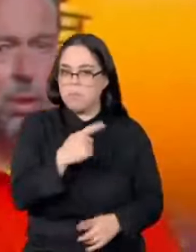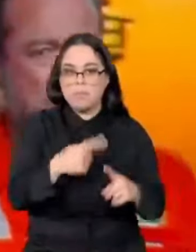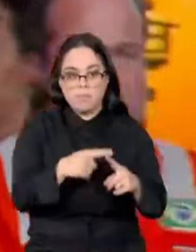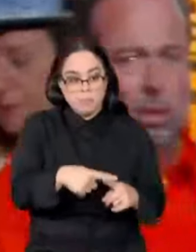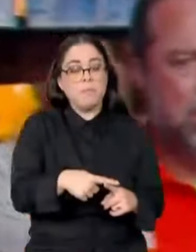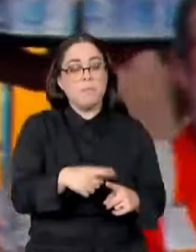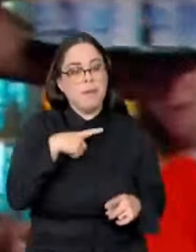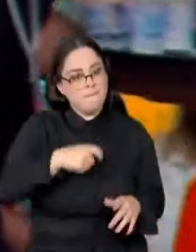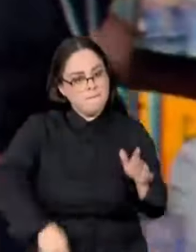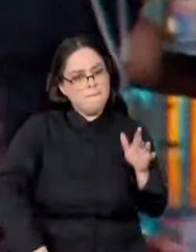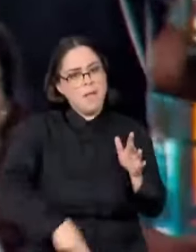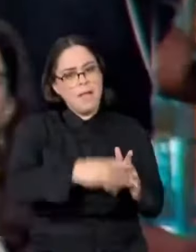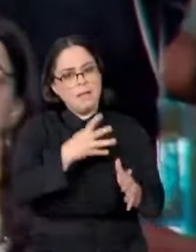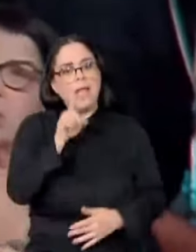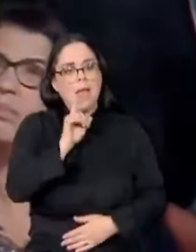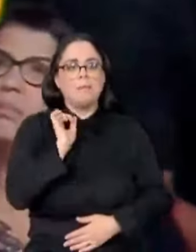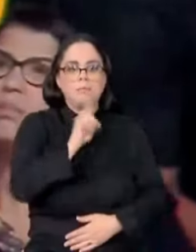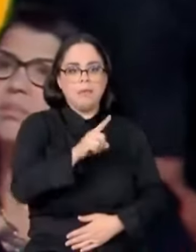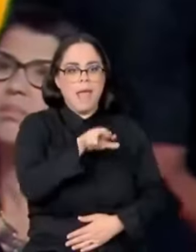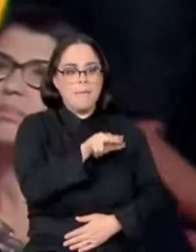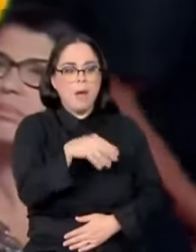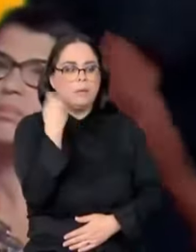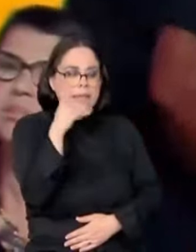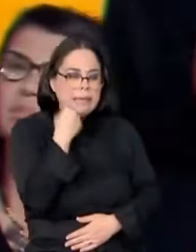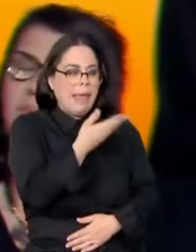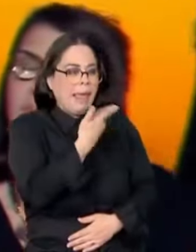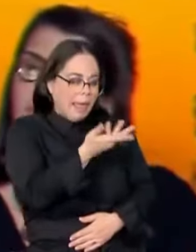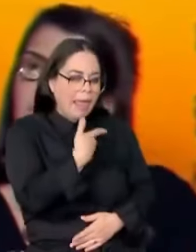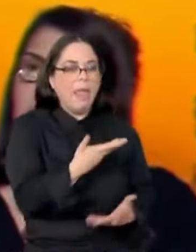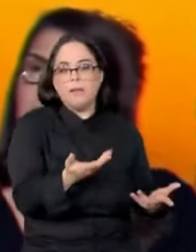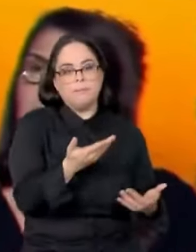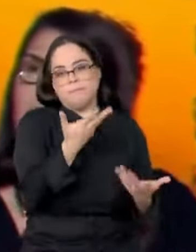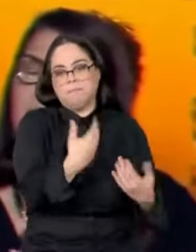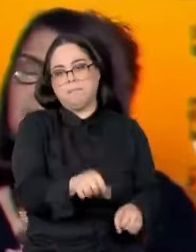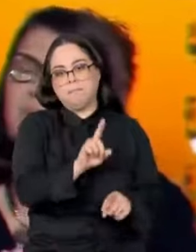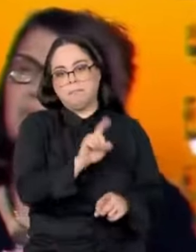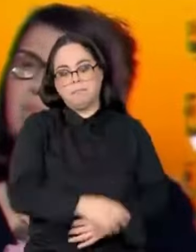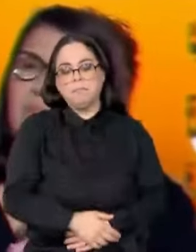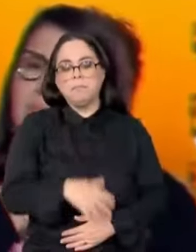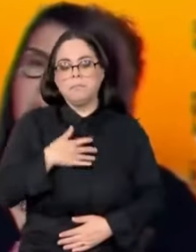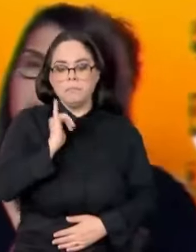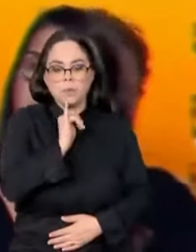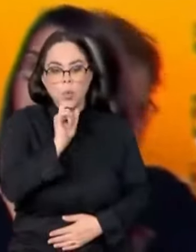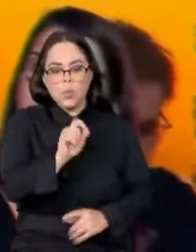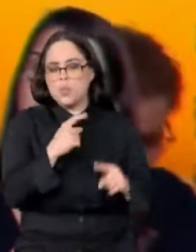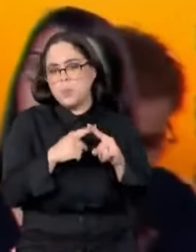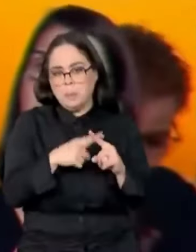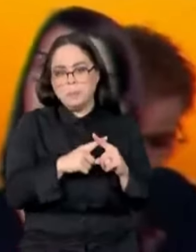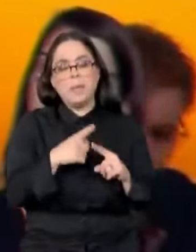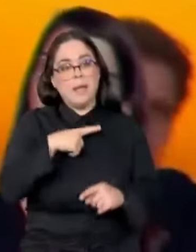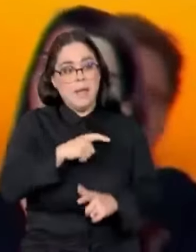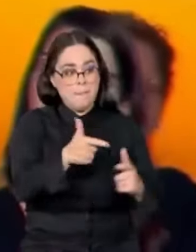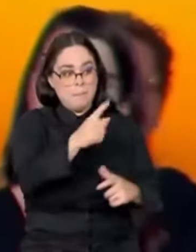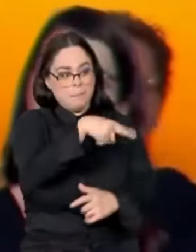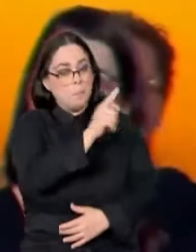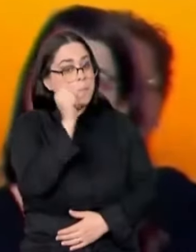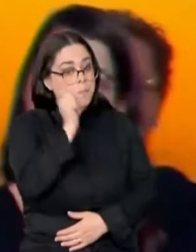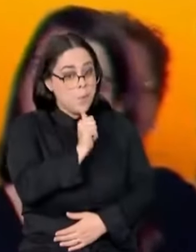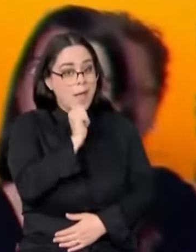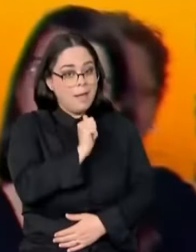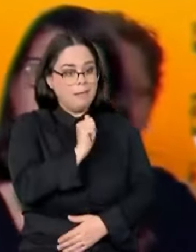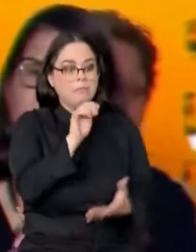quantidade de vezes que ele mandou os irmãos dele convencer ela. Eu digo isso porque tem muitas mulheres